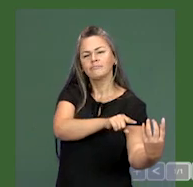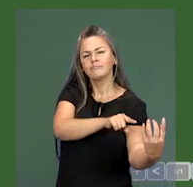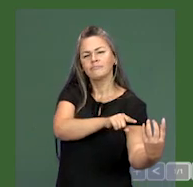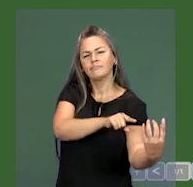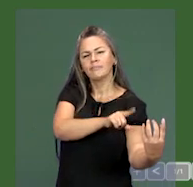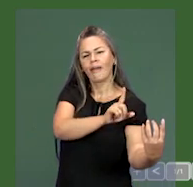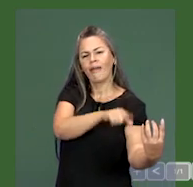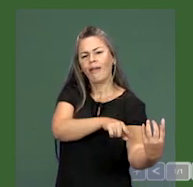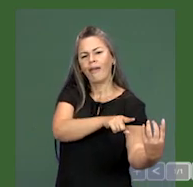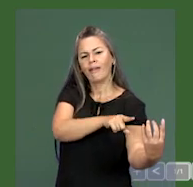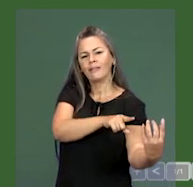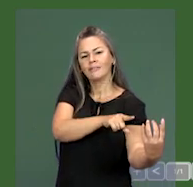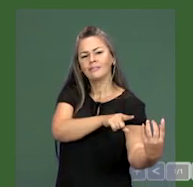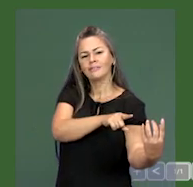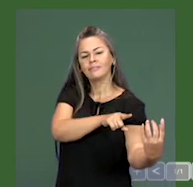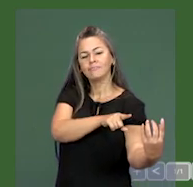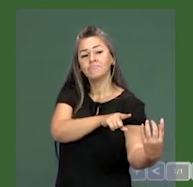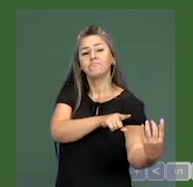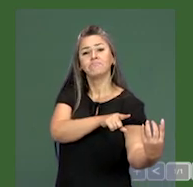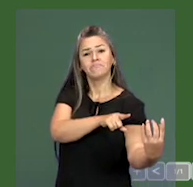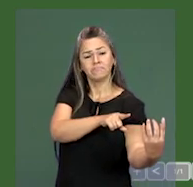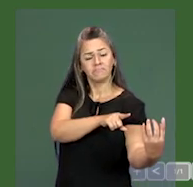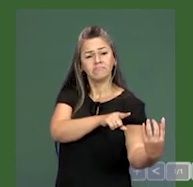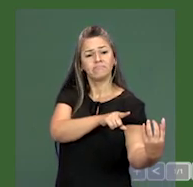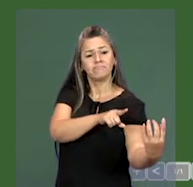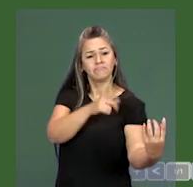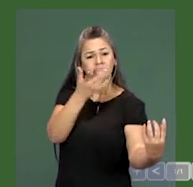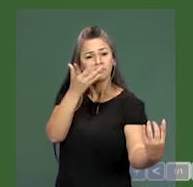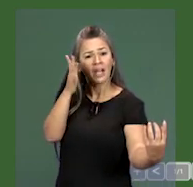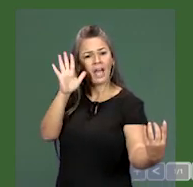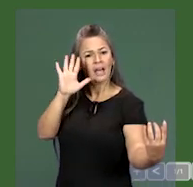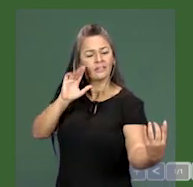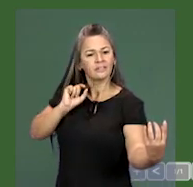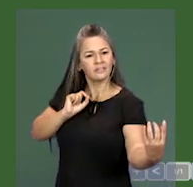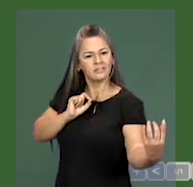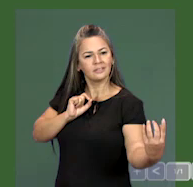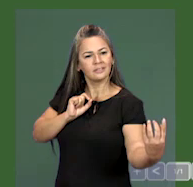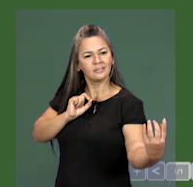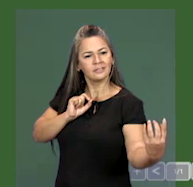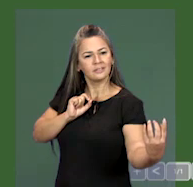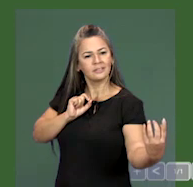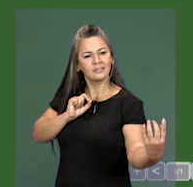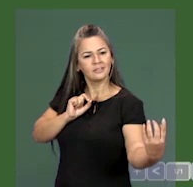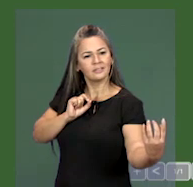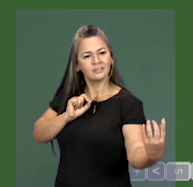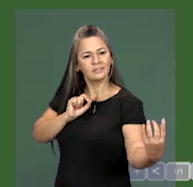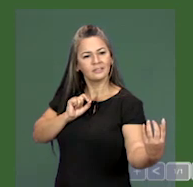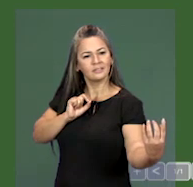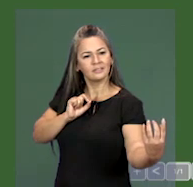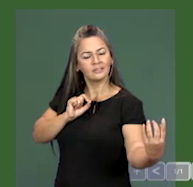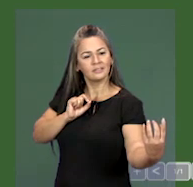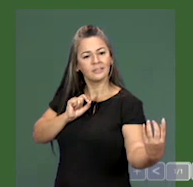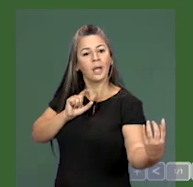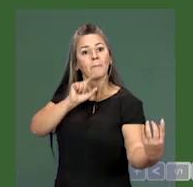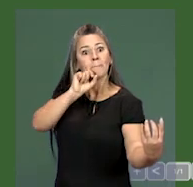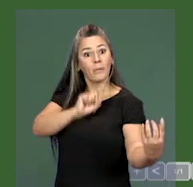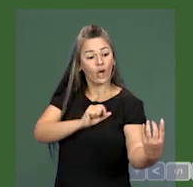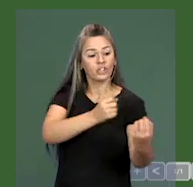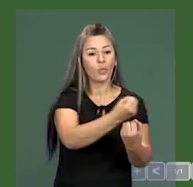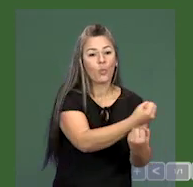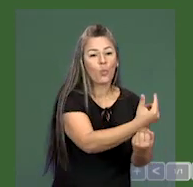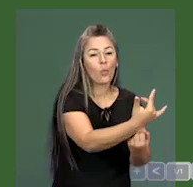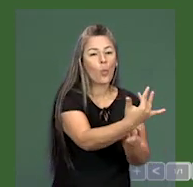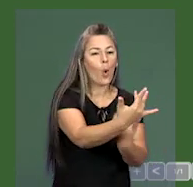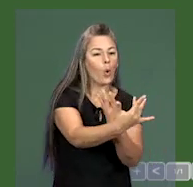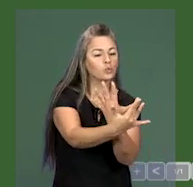último ponto é uma árvore, eu posso entender e ter aqui então uma floresta. Olha, de repente eu vou a